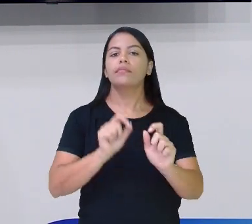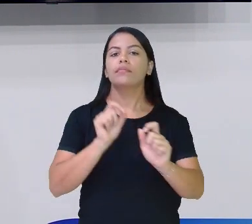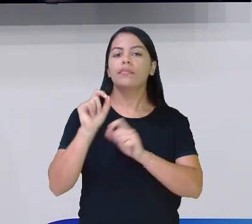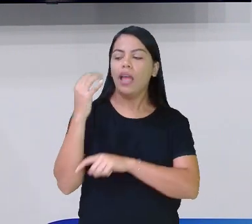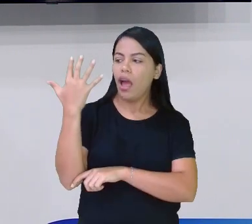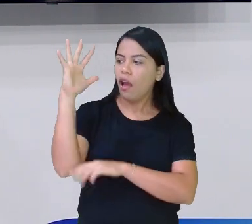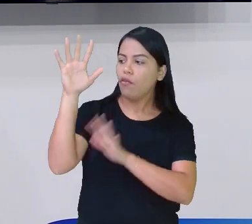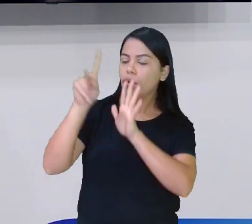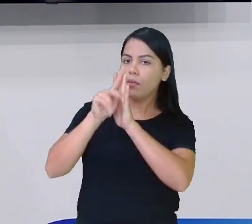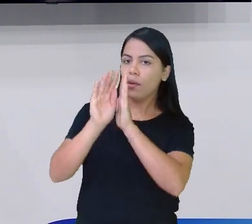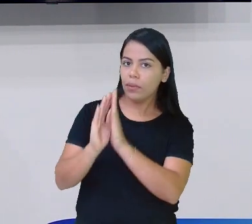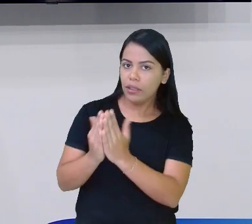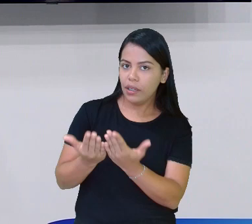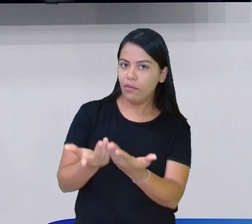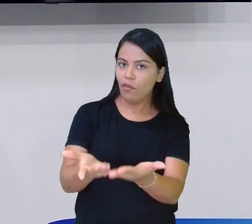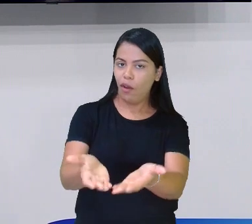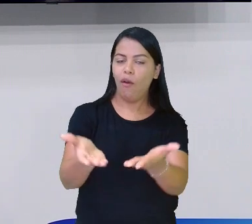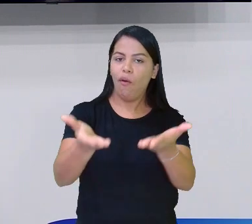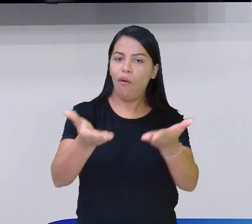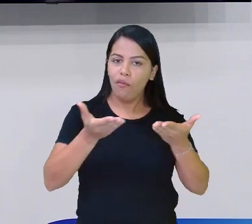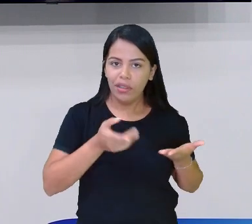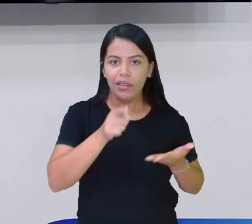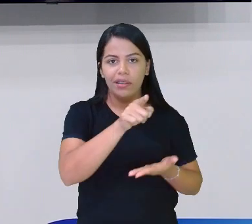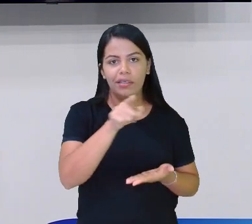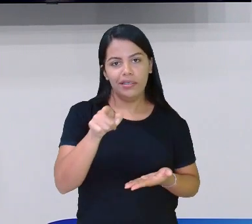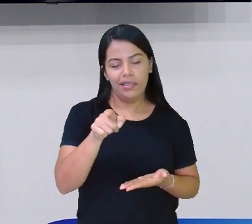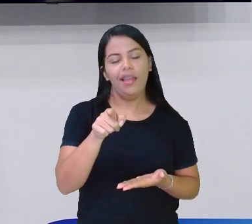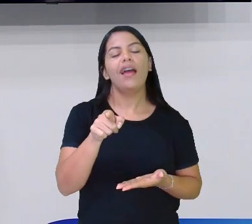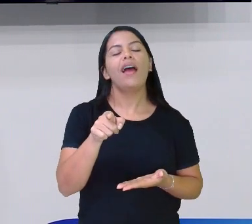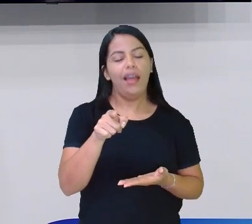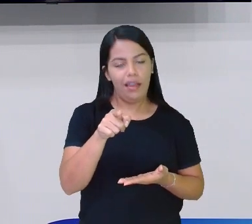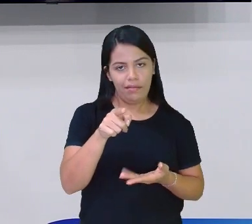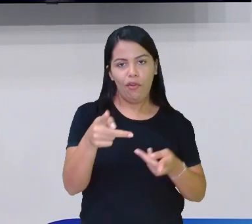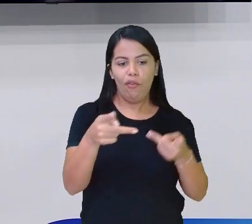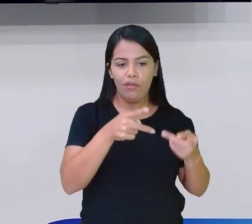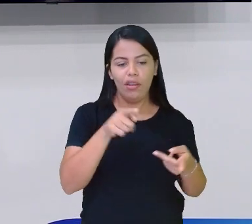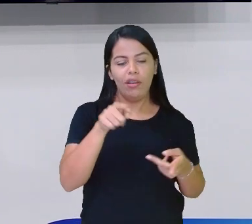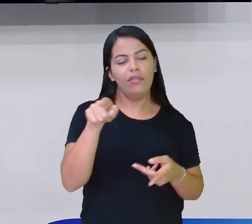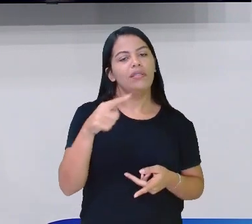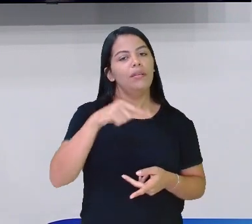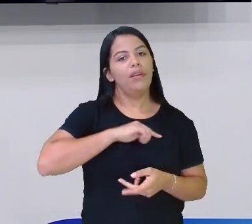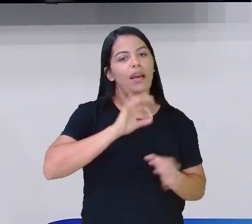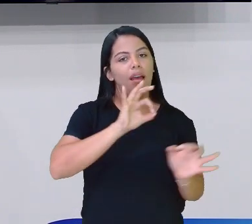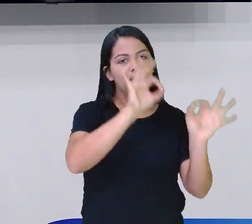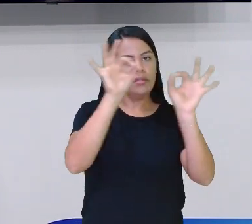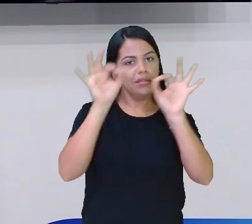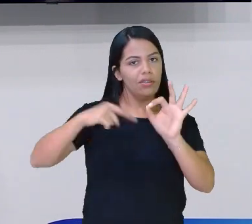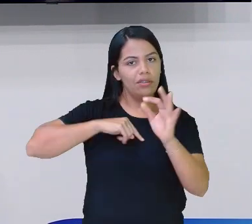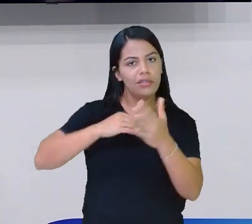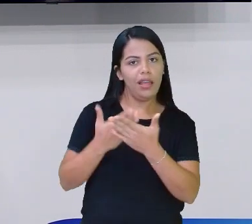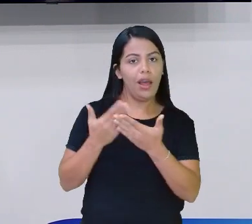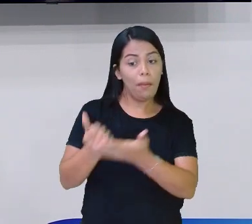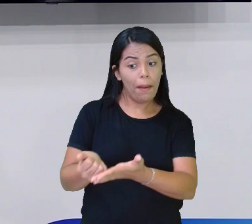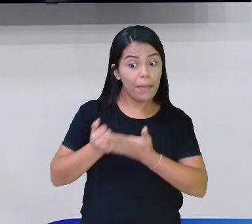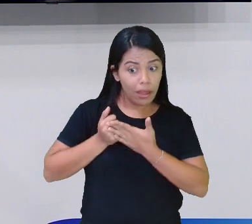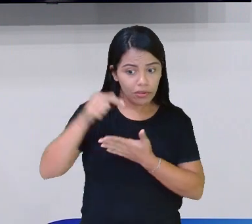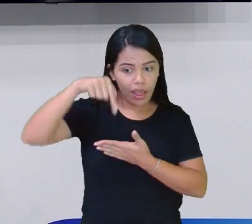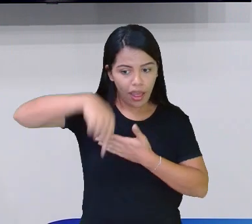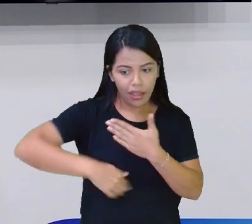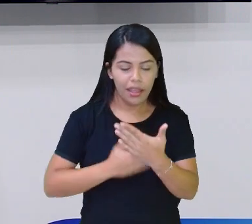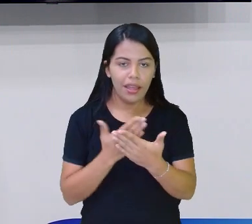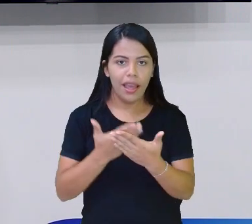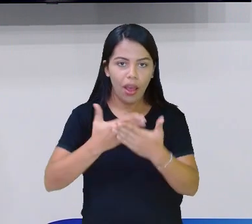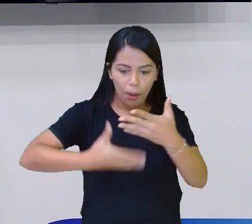árvore de livros. Então, eu te convido a assistir toda a nossa aula. Para me ajudar aqui nessa aula, para completar